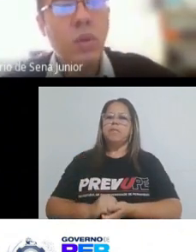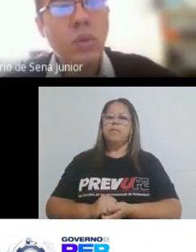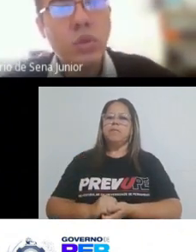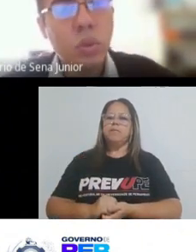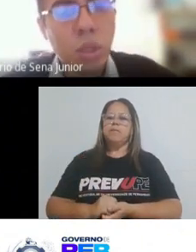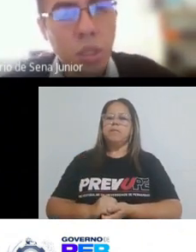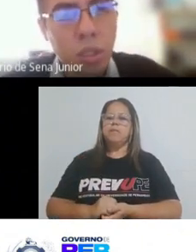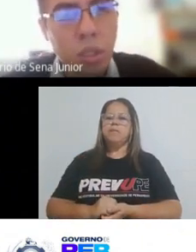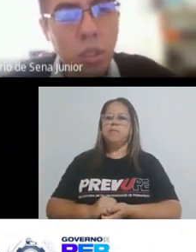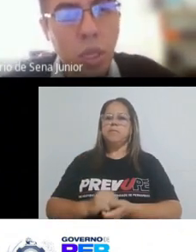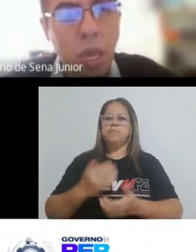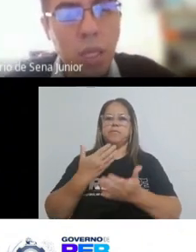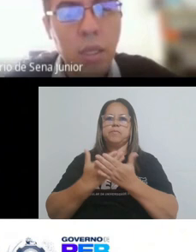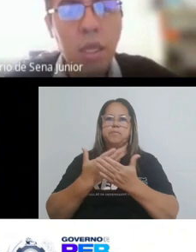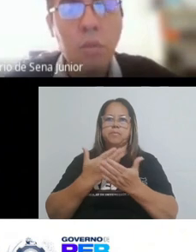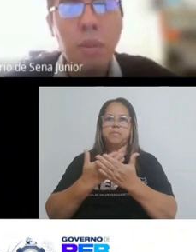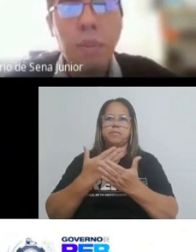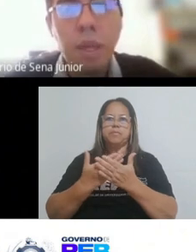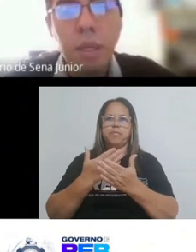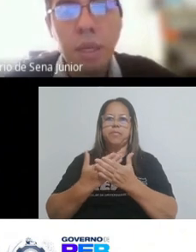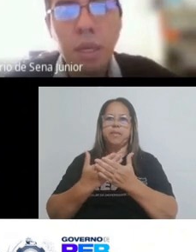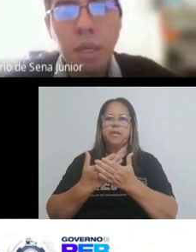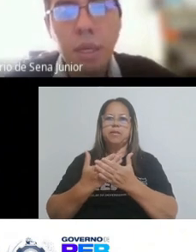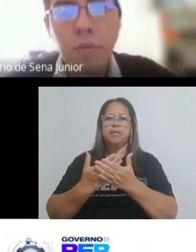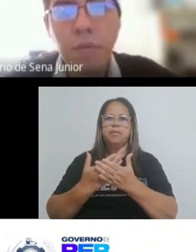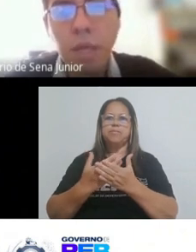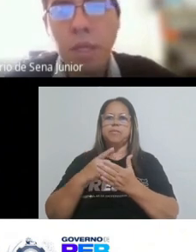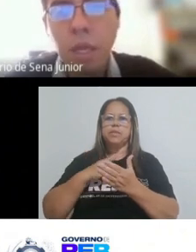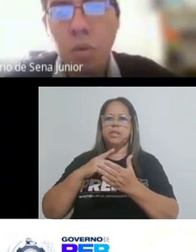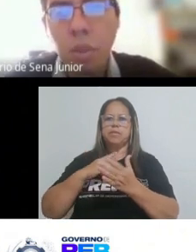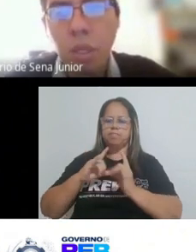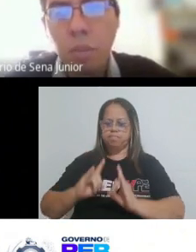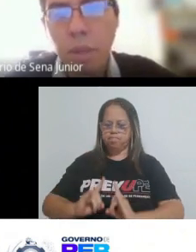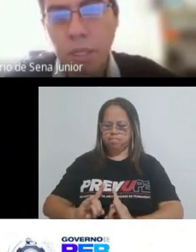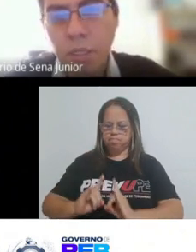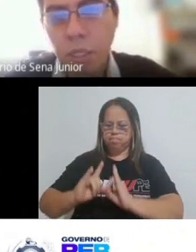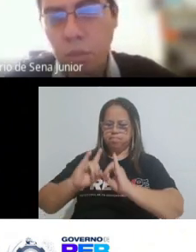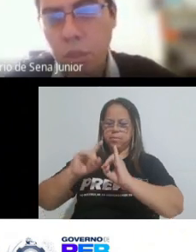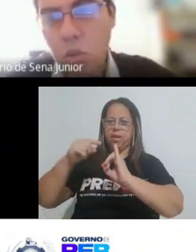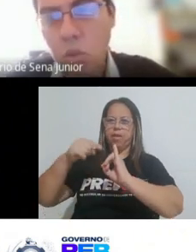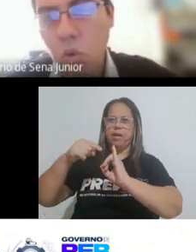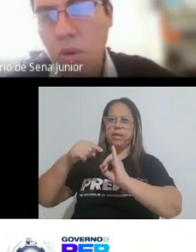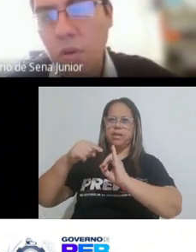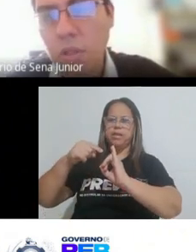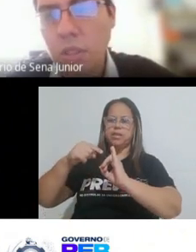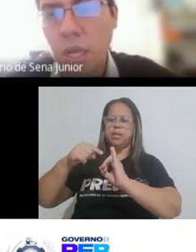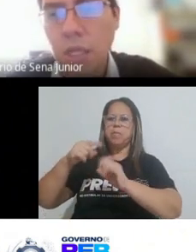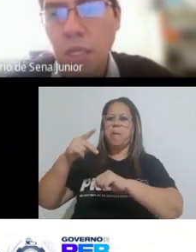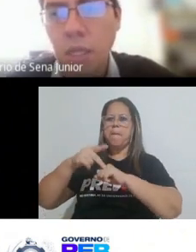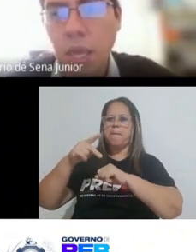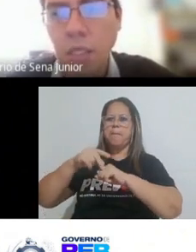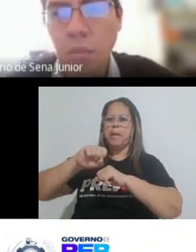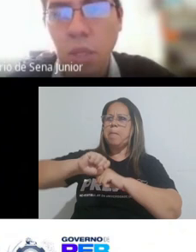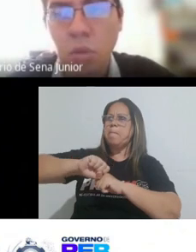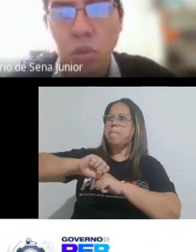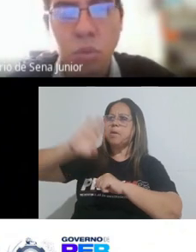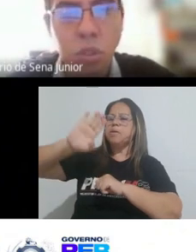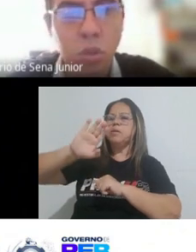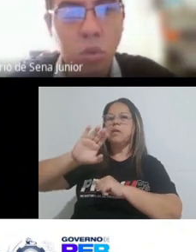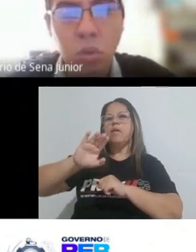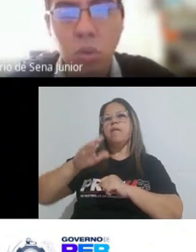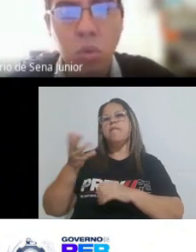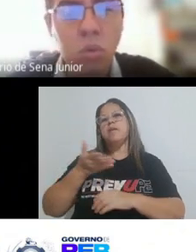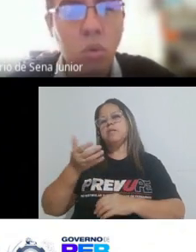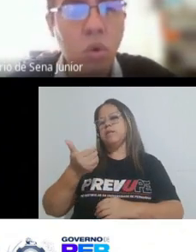estudante atira uma pedra verticalmente para cima com uma velocidade de 10 metros